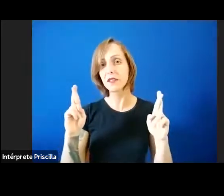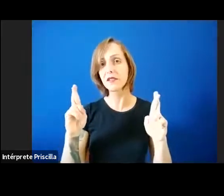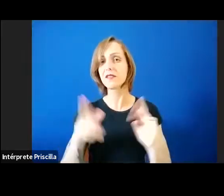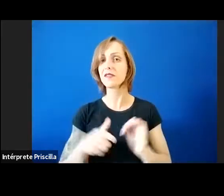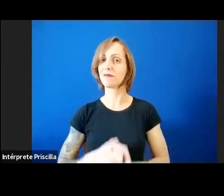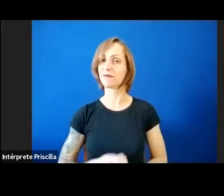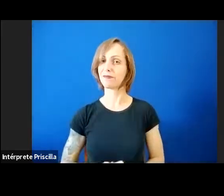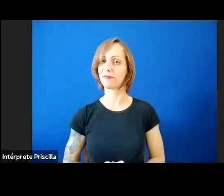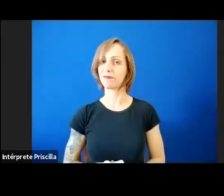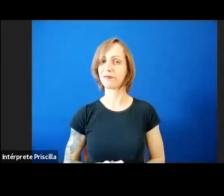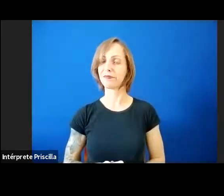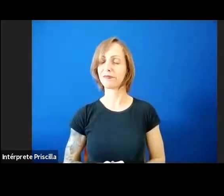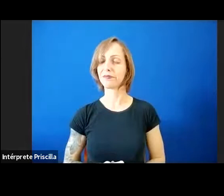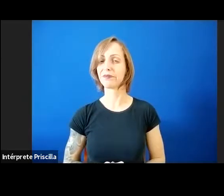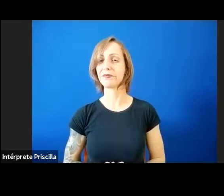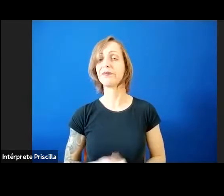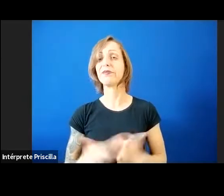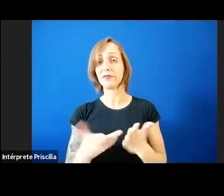possa